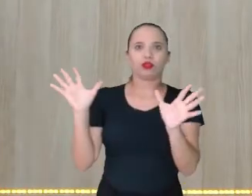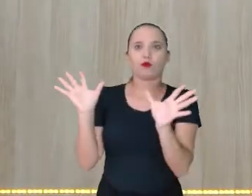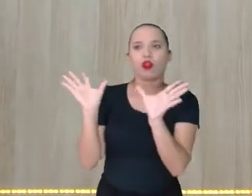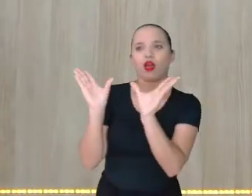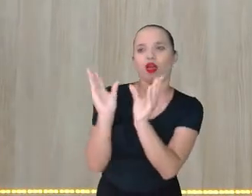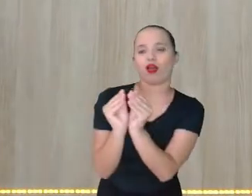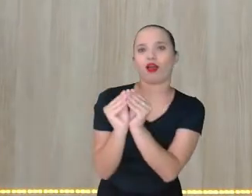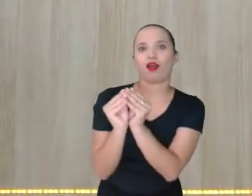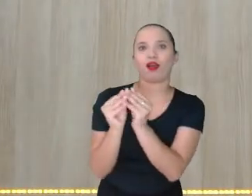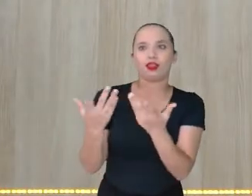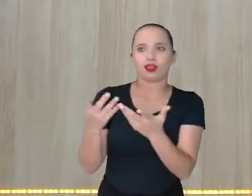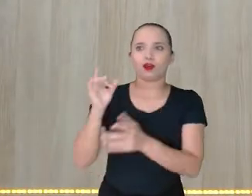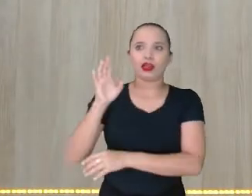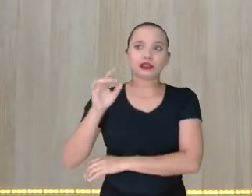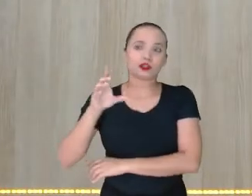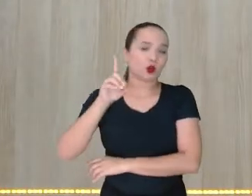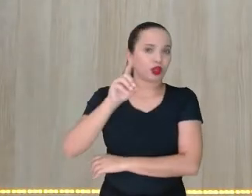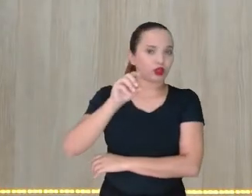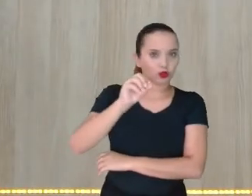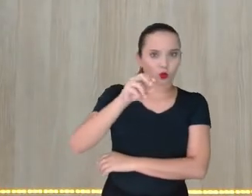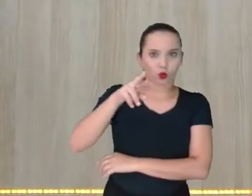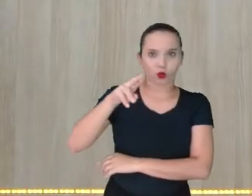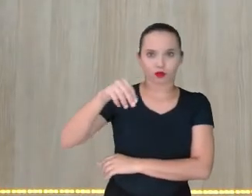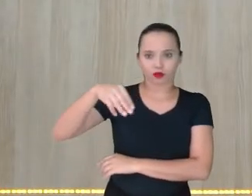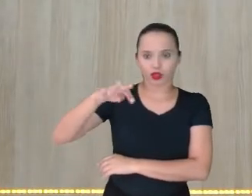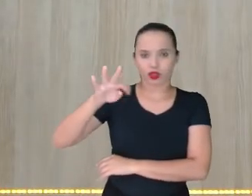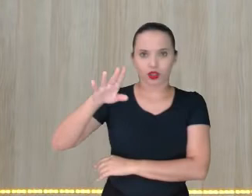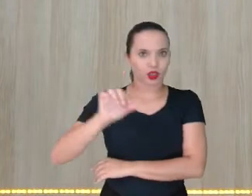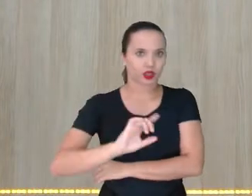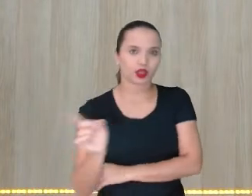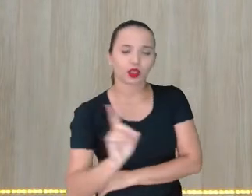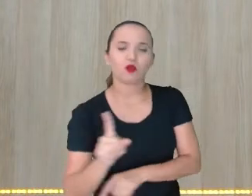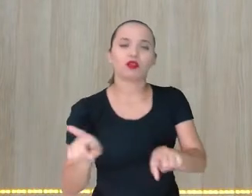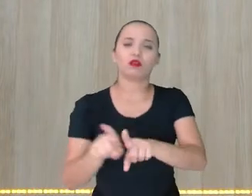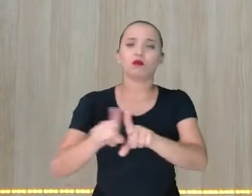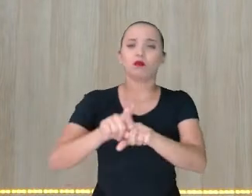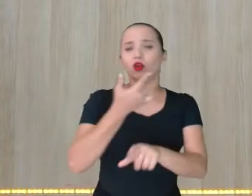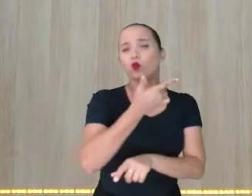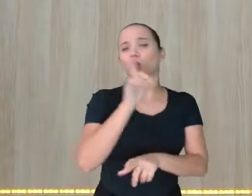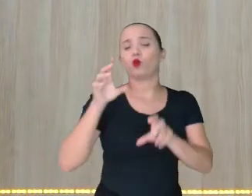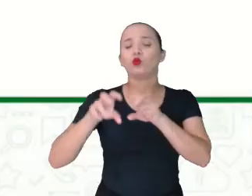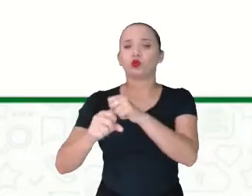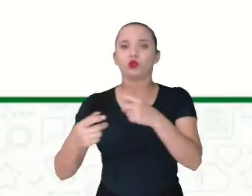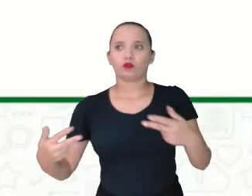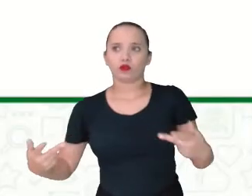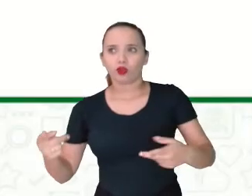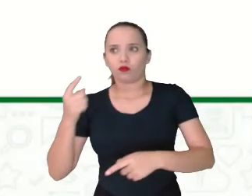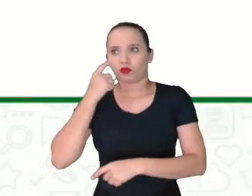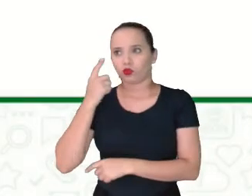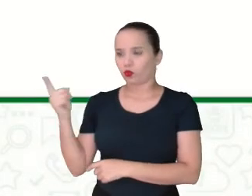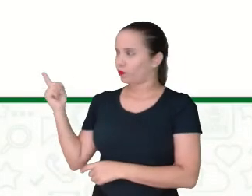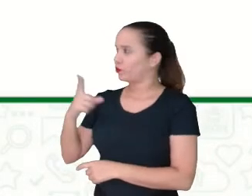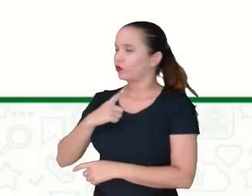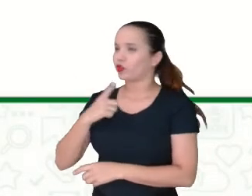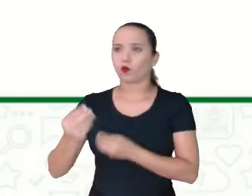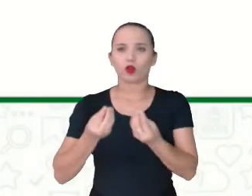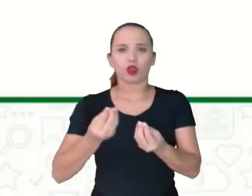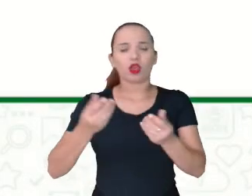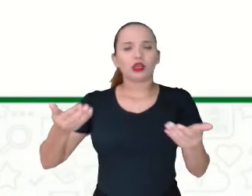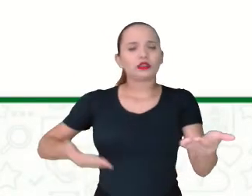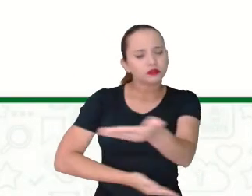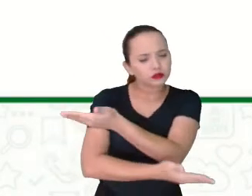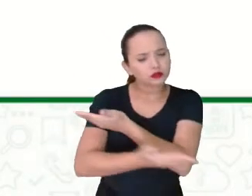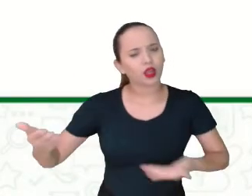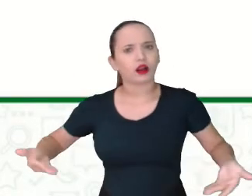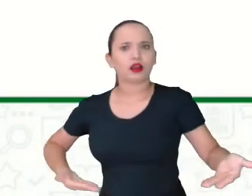ó, não só para a dormideira, mas para outros seres vivos, o que é que acontece, ó? Essa interação e essa percepção